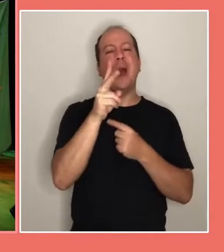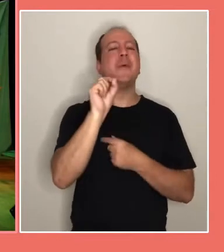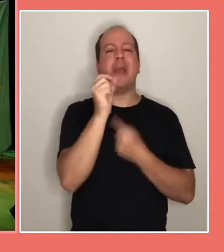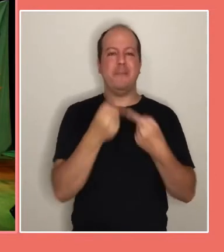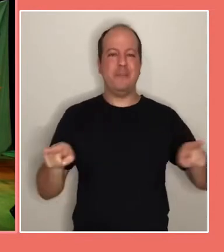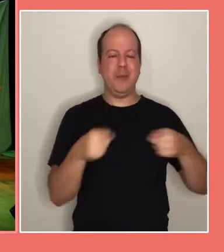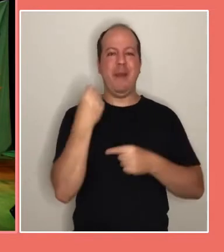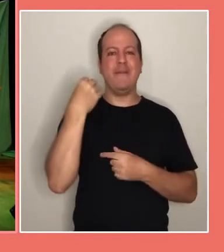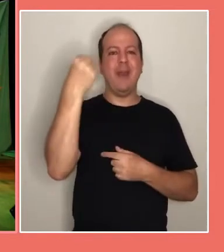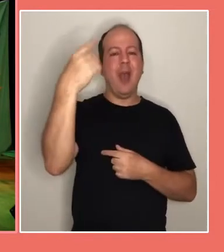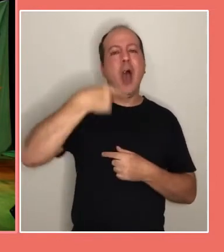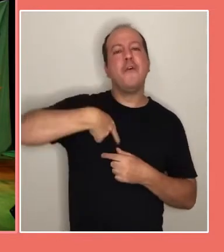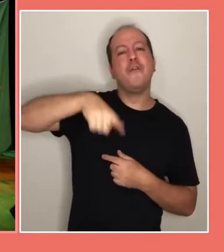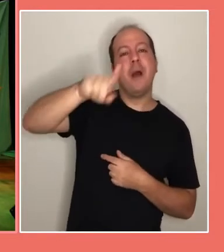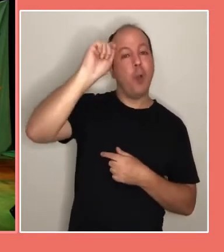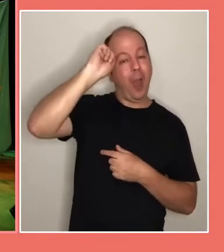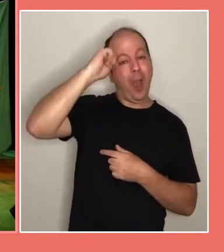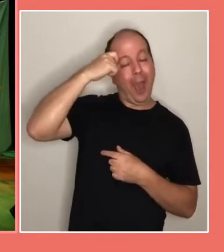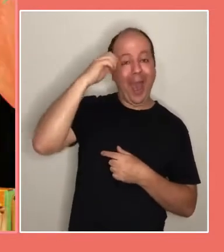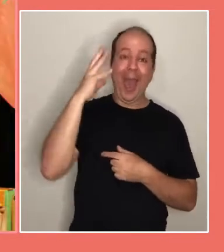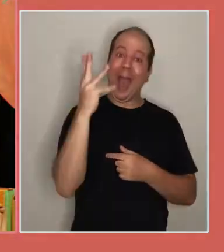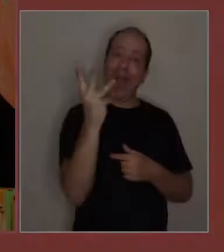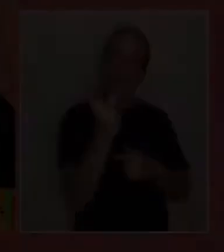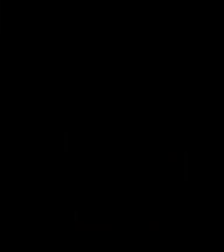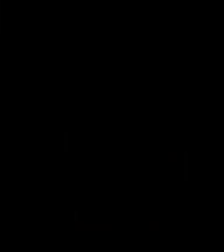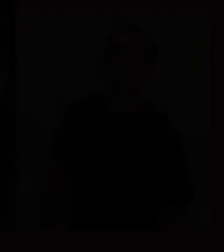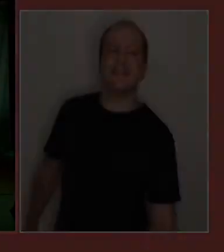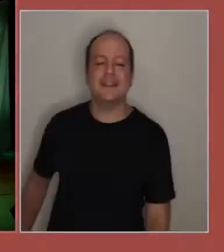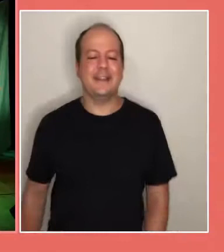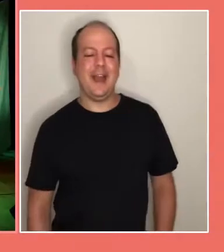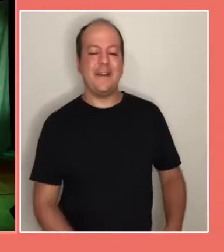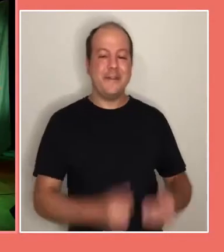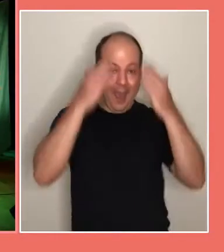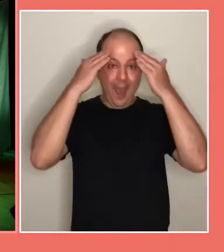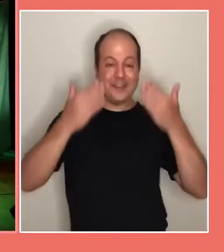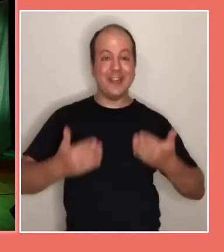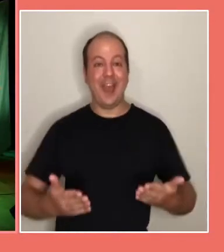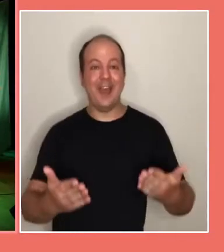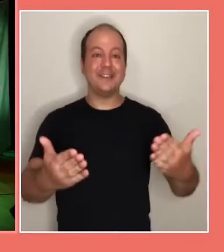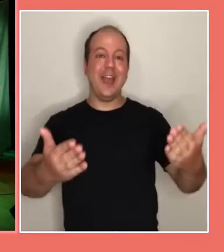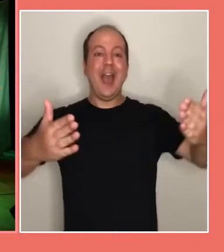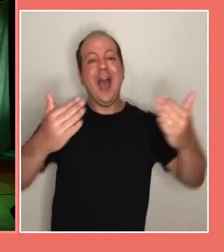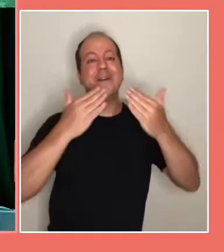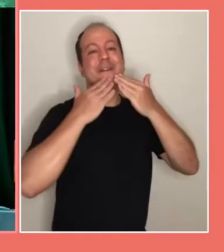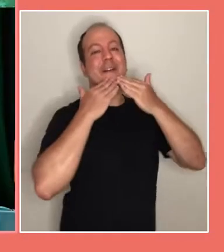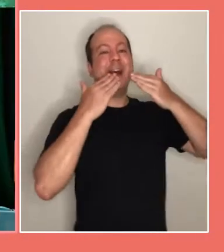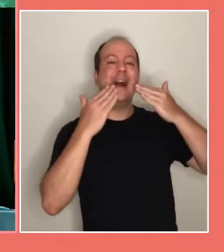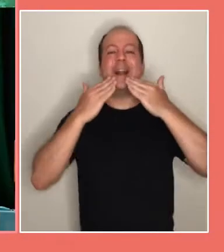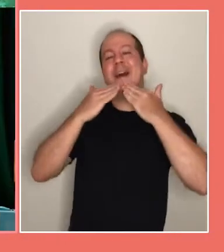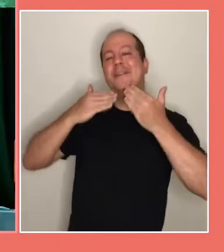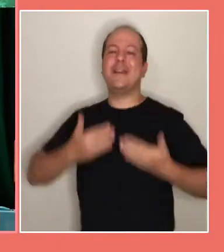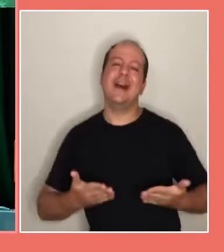para onde a gente vai? Vamos lá para o oeste da África. Vamos para o oeste da África. Funga, aláfia, axé, axé.